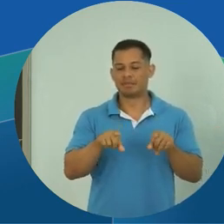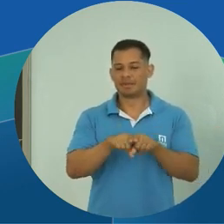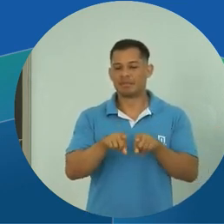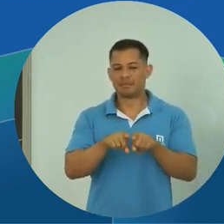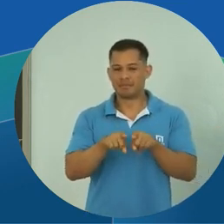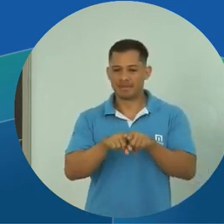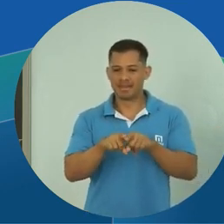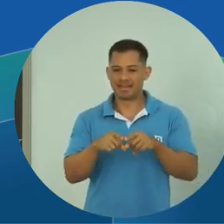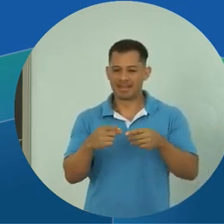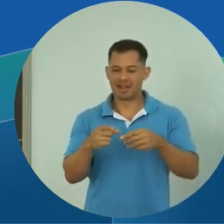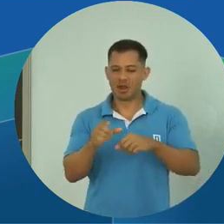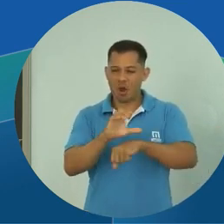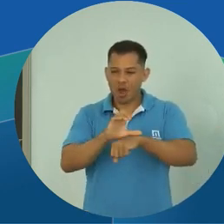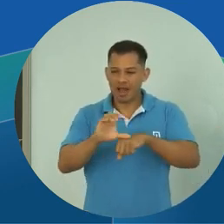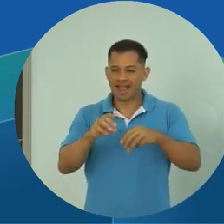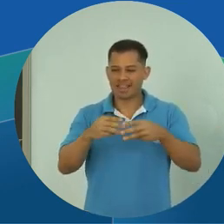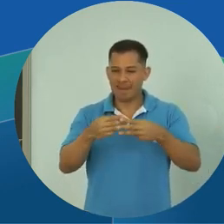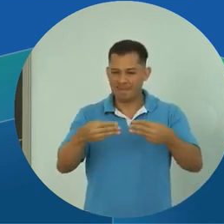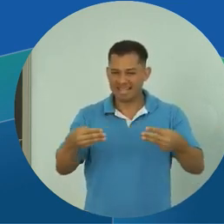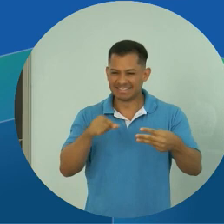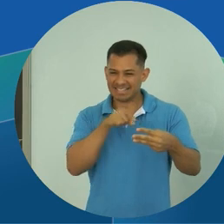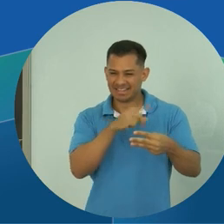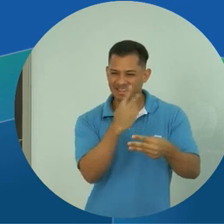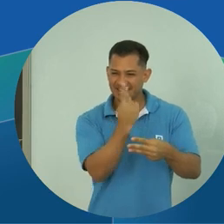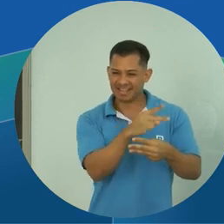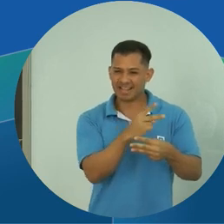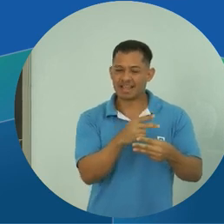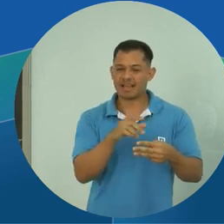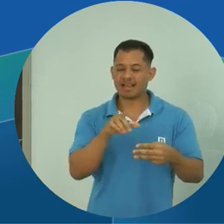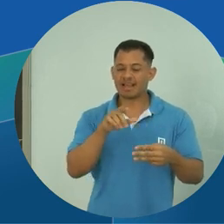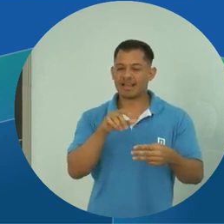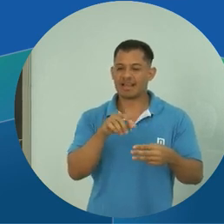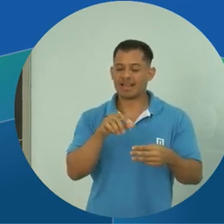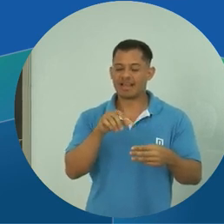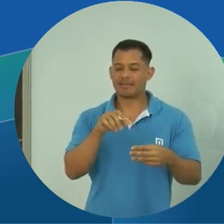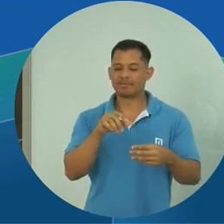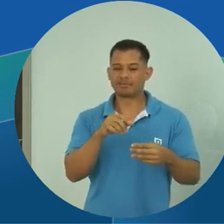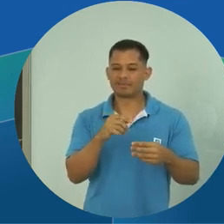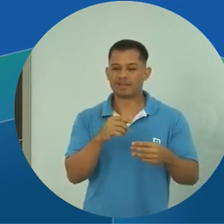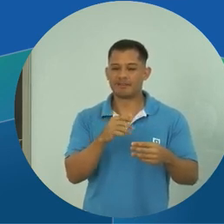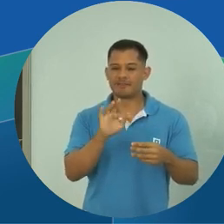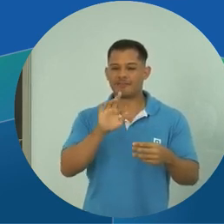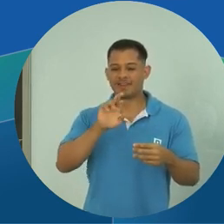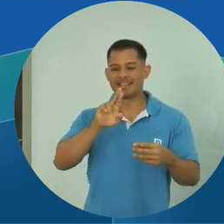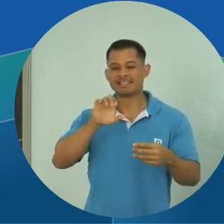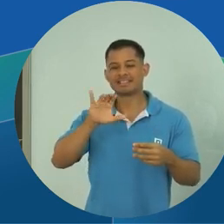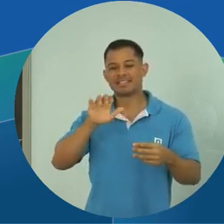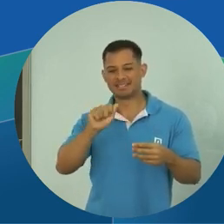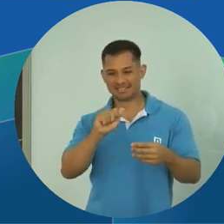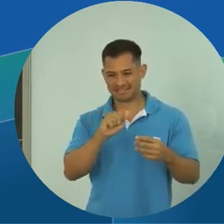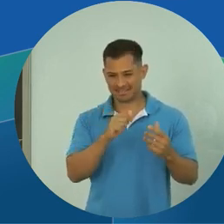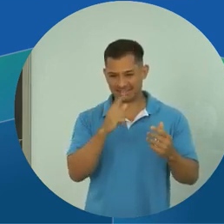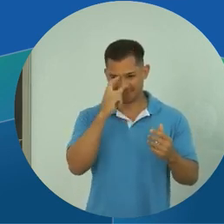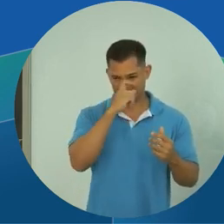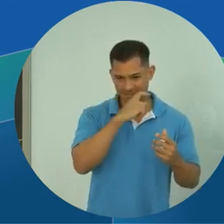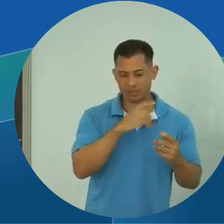aí, a distância média desses fornecedores. Tempo de transporte influencia muito